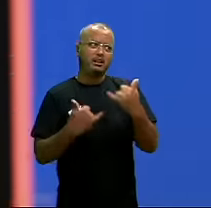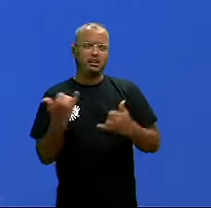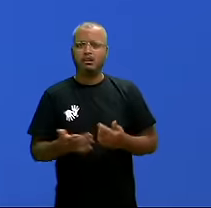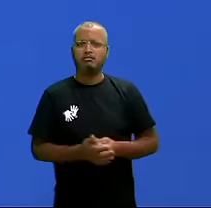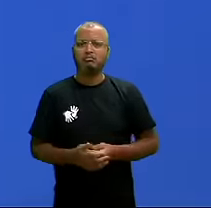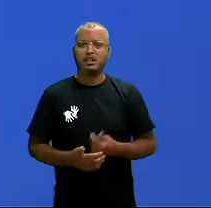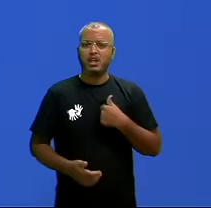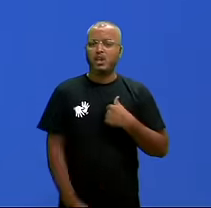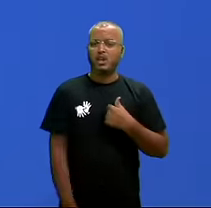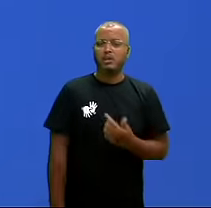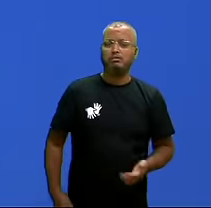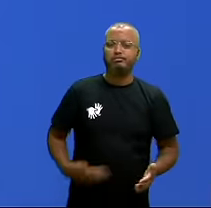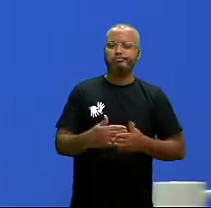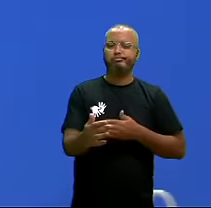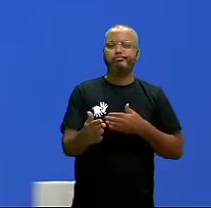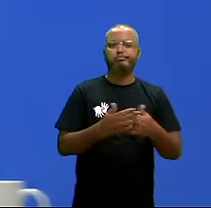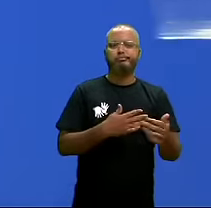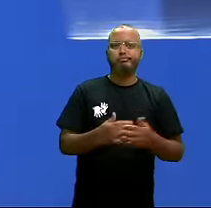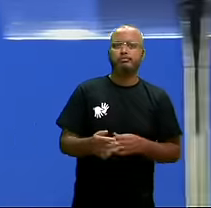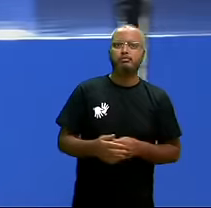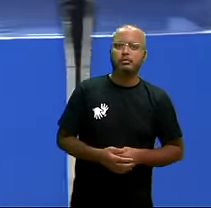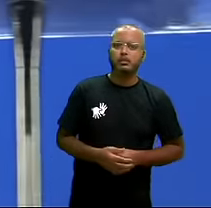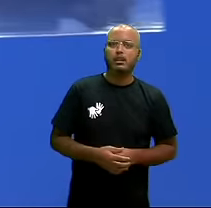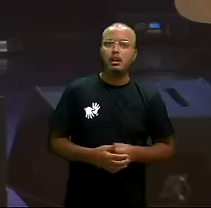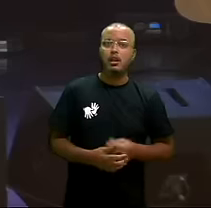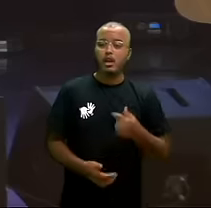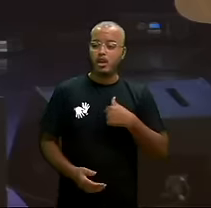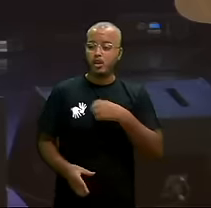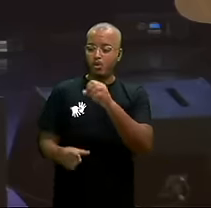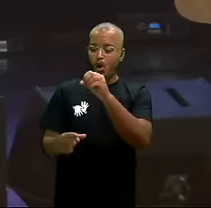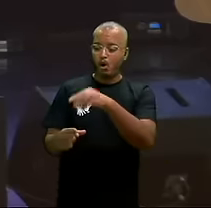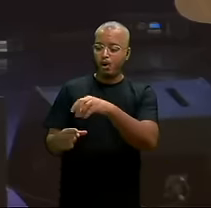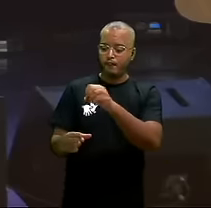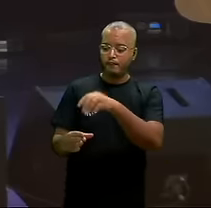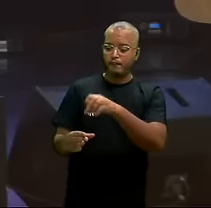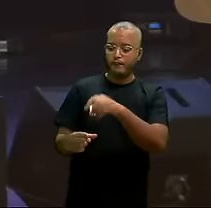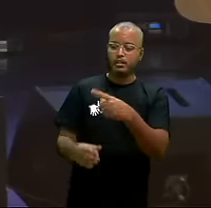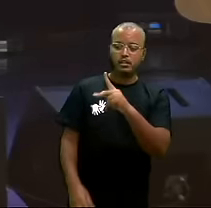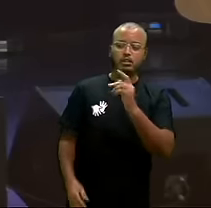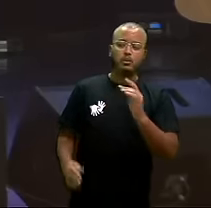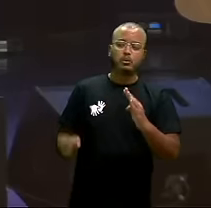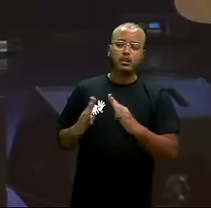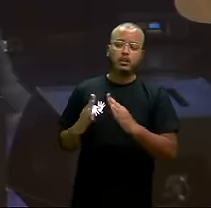vou ofertar na igreja se você brincar menos. Eu falei: pega teu dinheiro, calabasubi, debi, nábia.